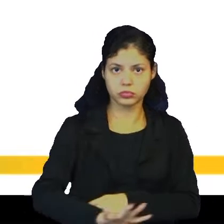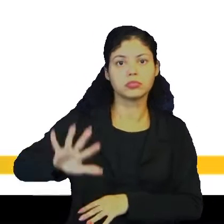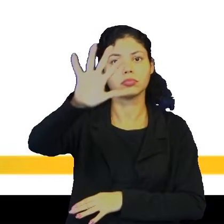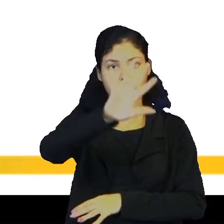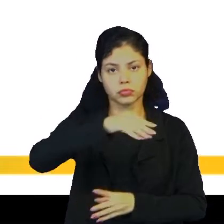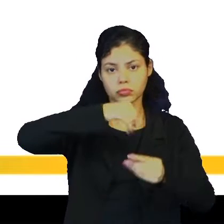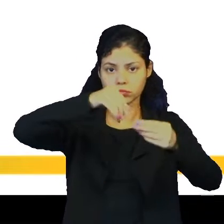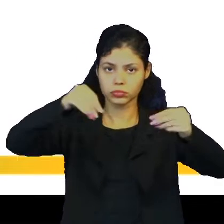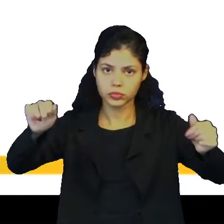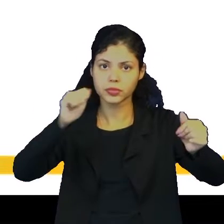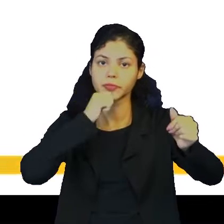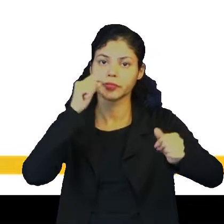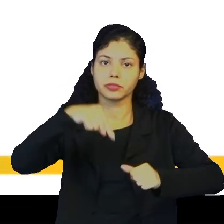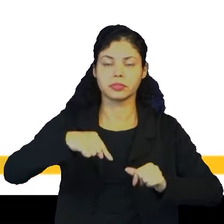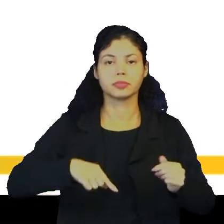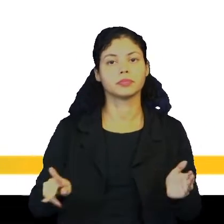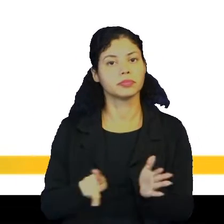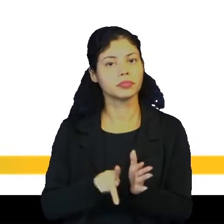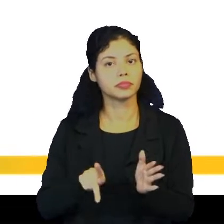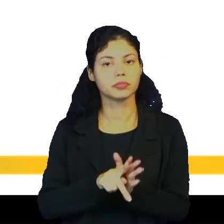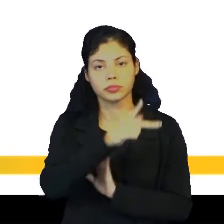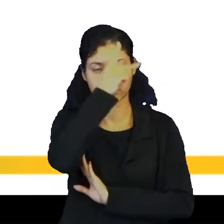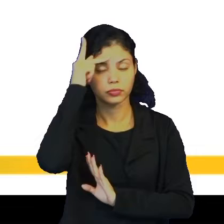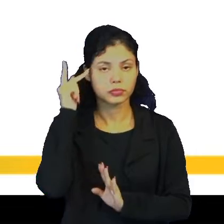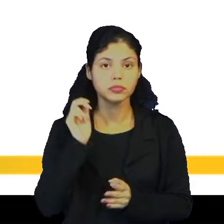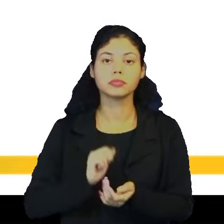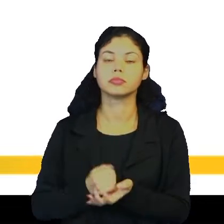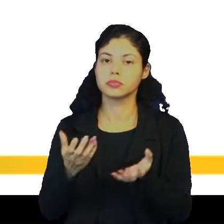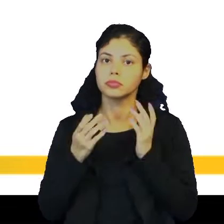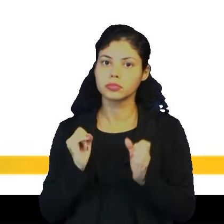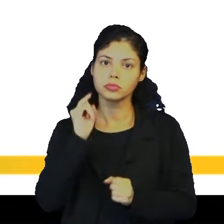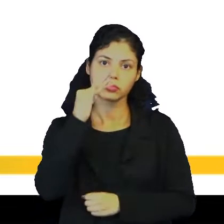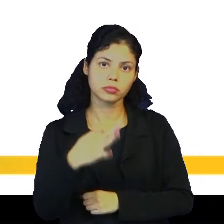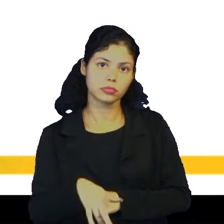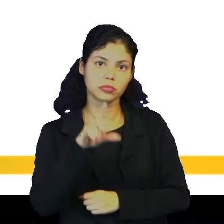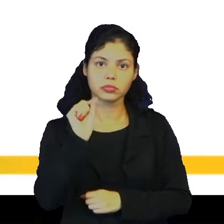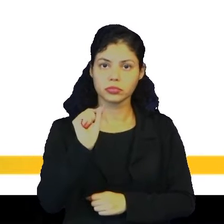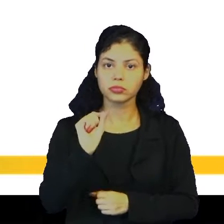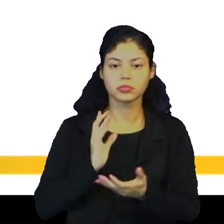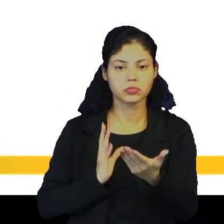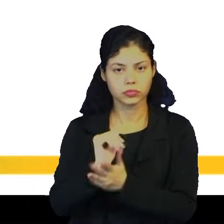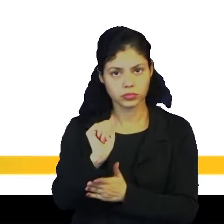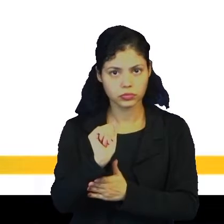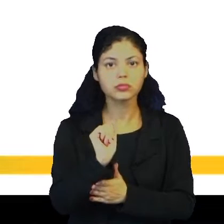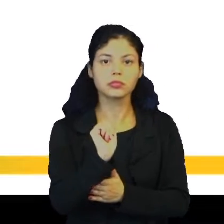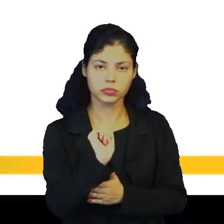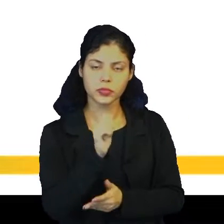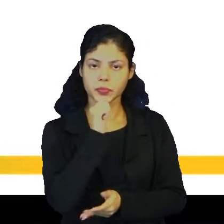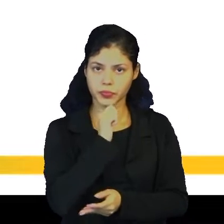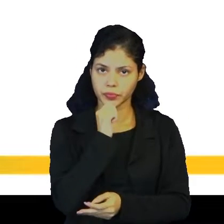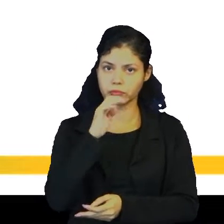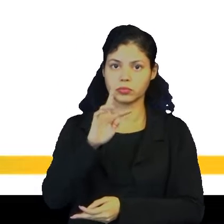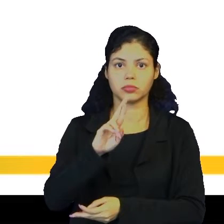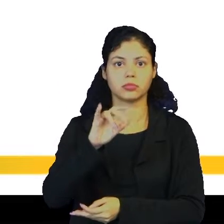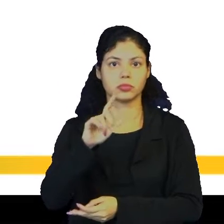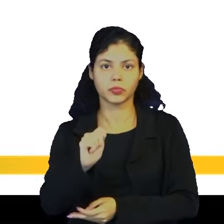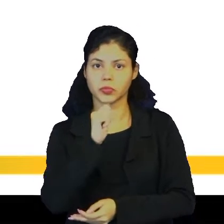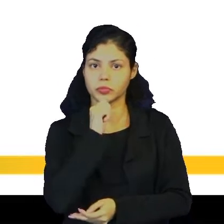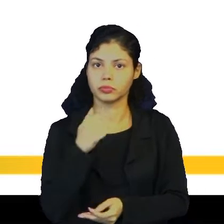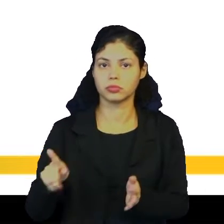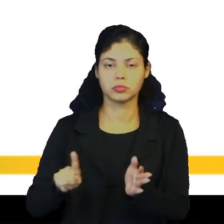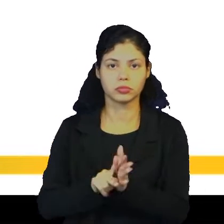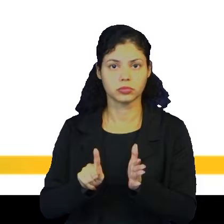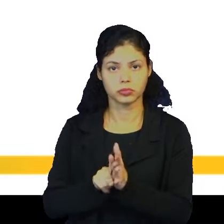ou território a que pertença uma pessoa, quer se trate de um território independente, sob tutela, sem